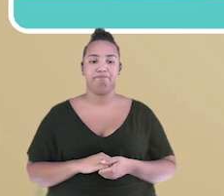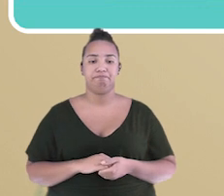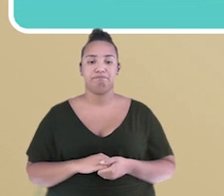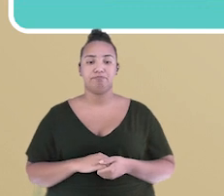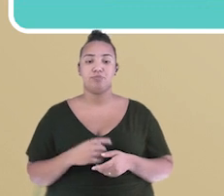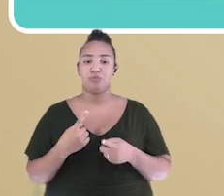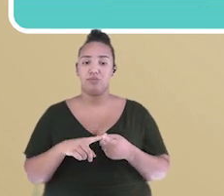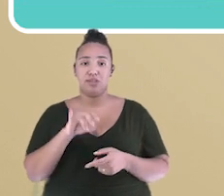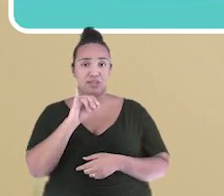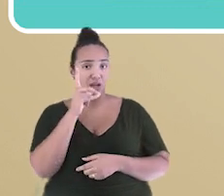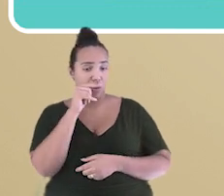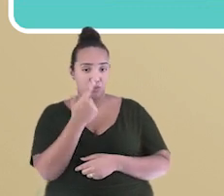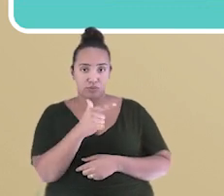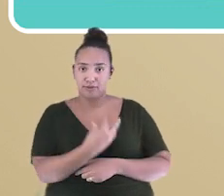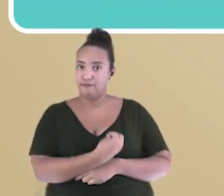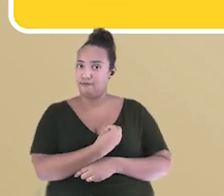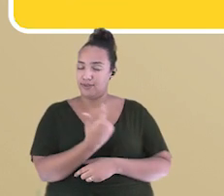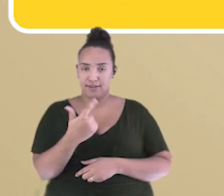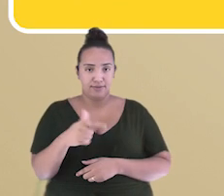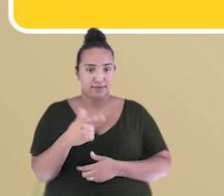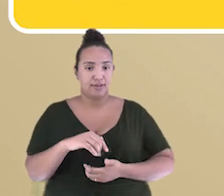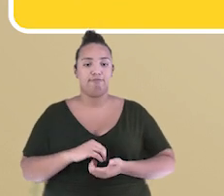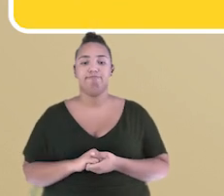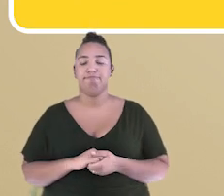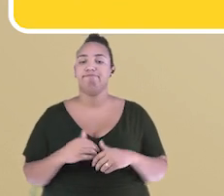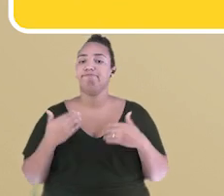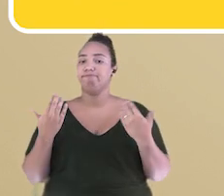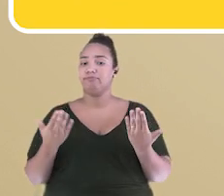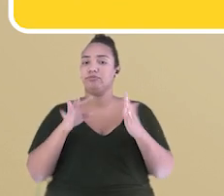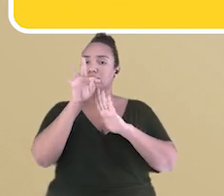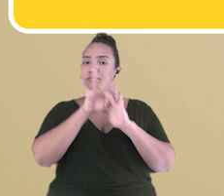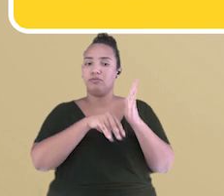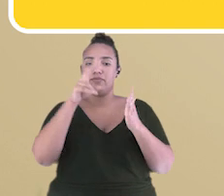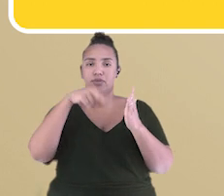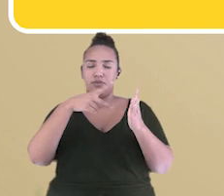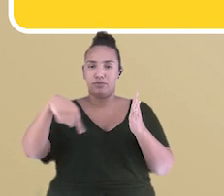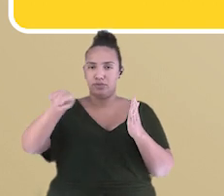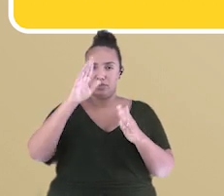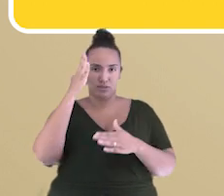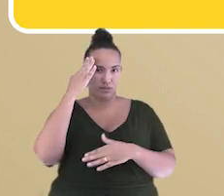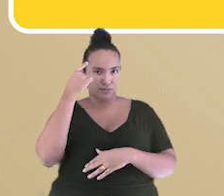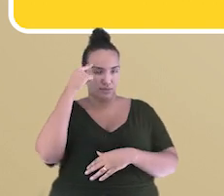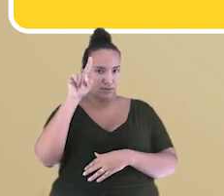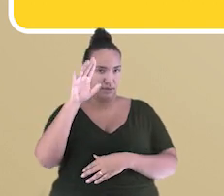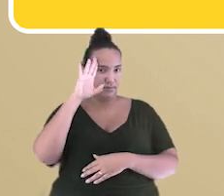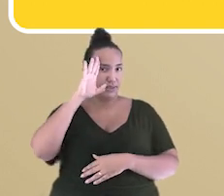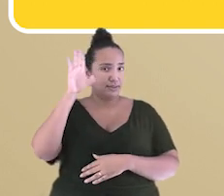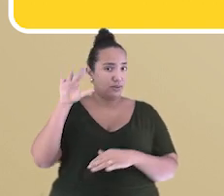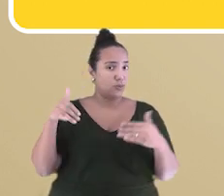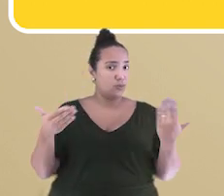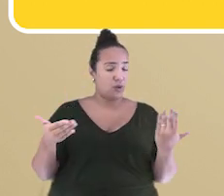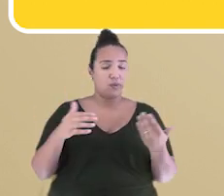água. Afinal, sem ela não há vida. E aí? Após a leitura, você já localizou a ideia principal do